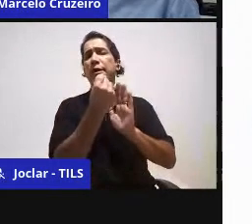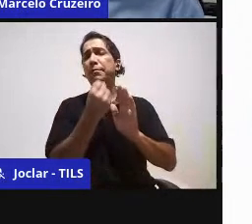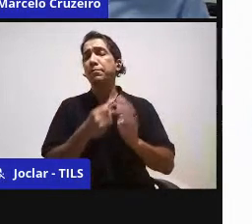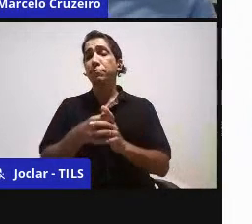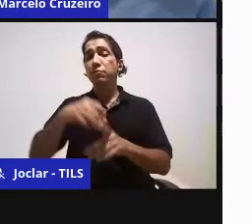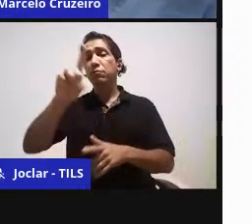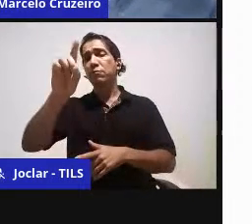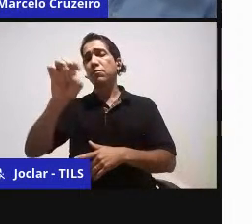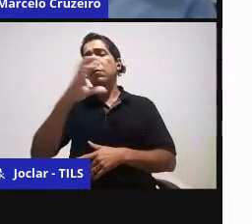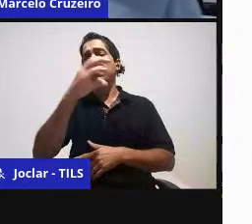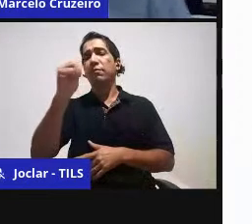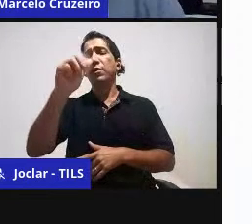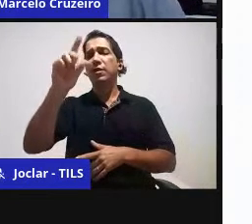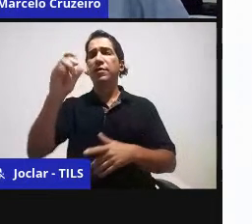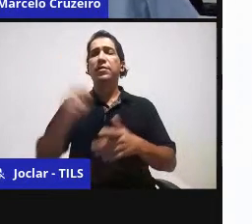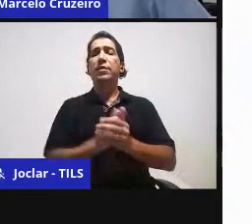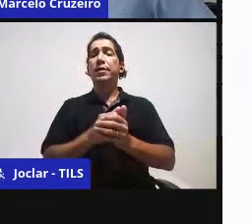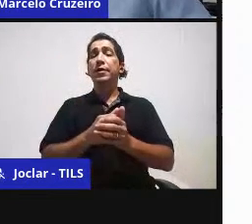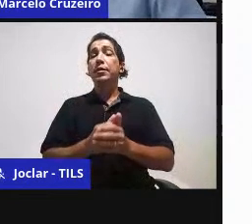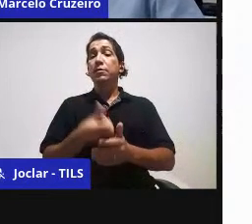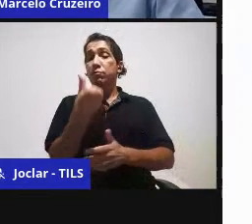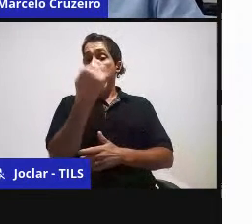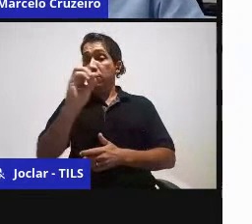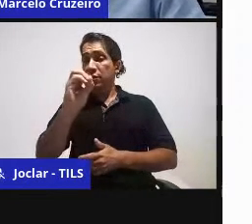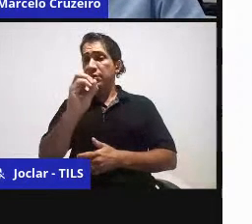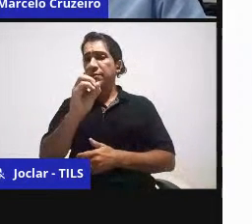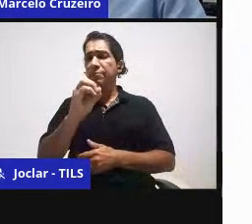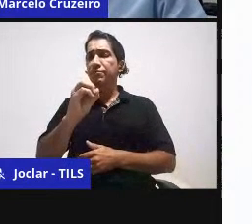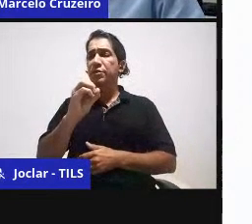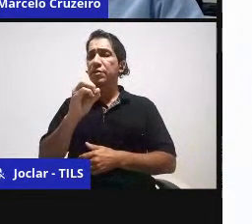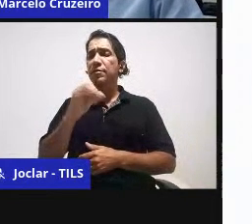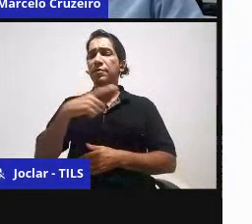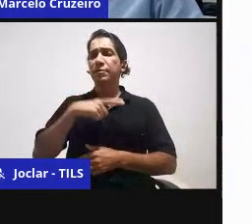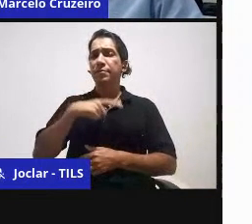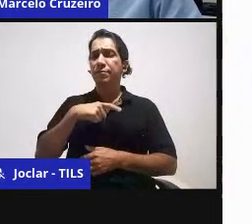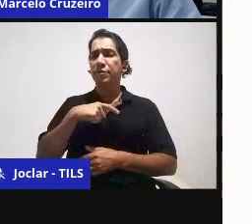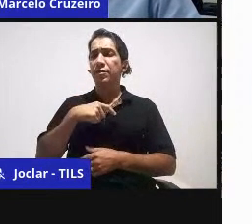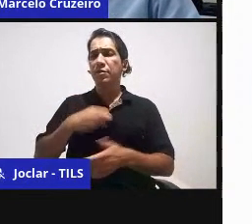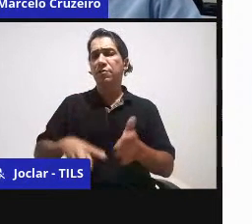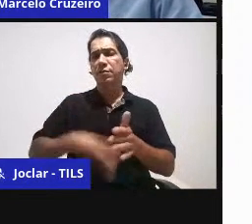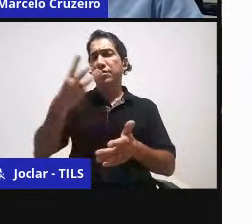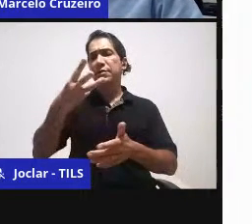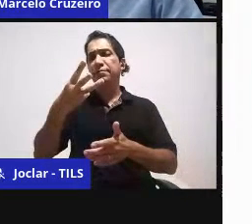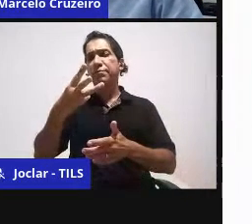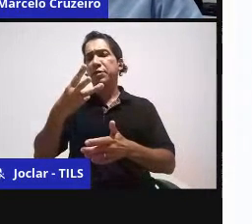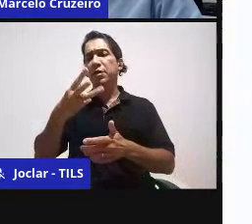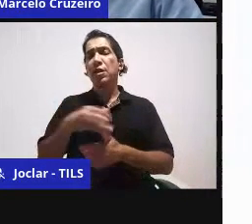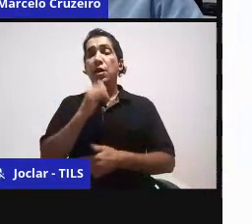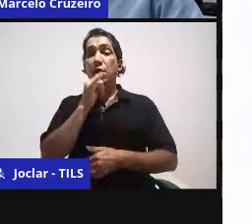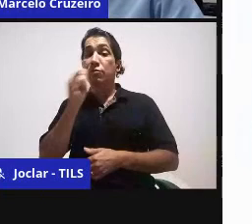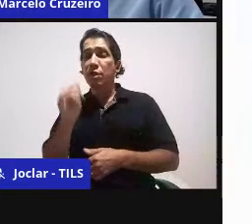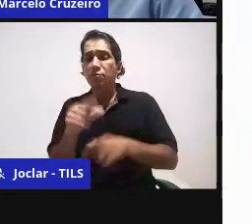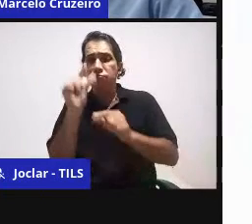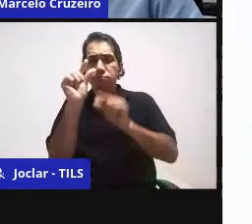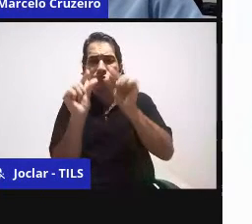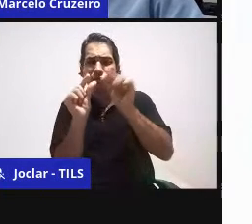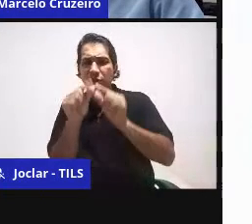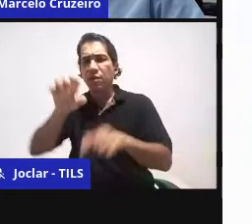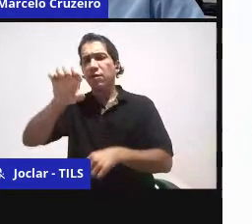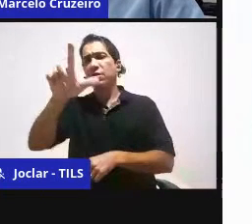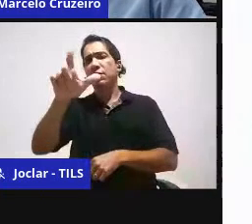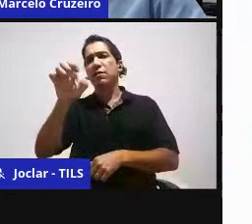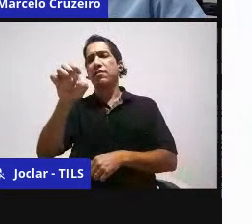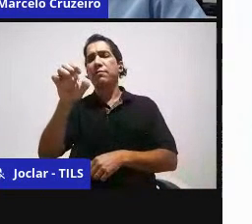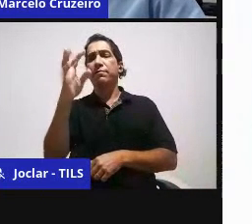foi a introdução de eletrônica, né, e as tecnologias de informação para maior automatização da produção e de processos.